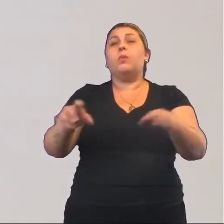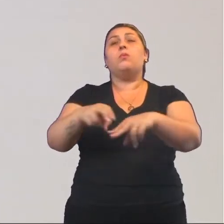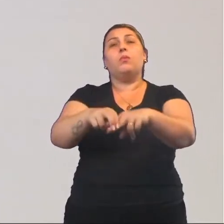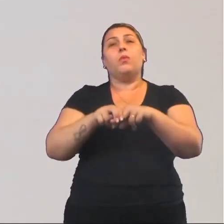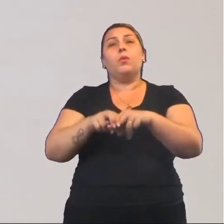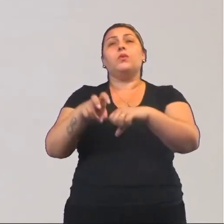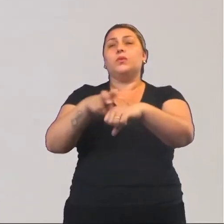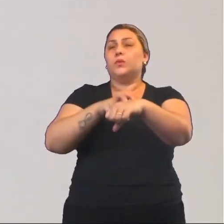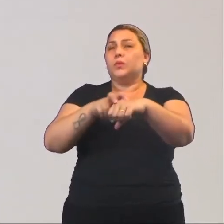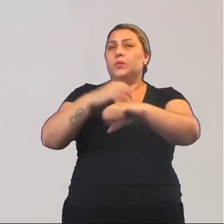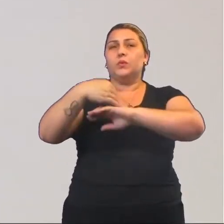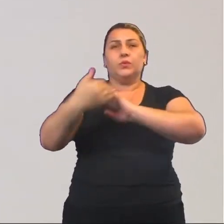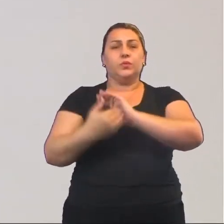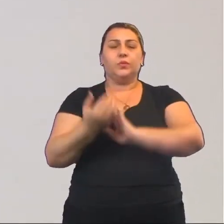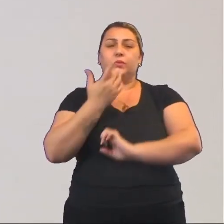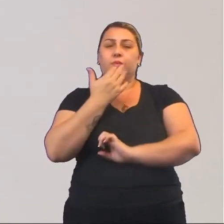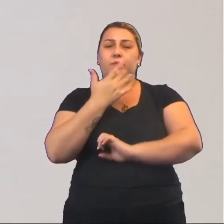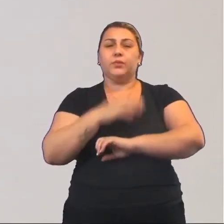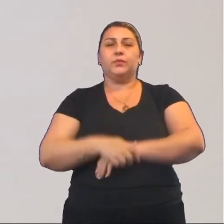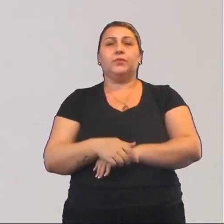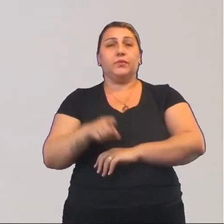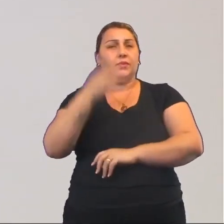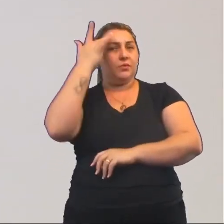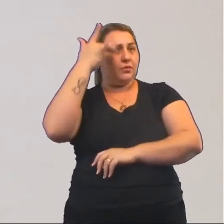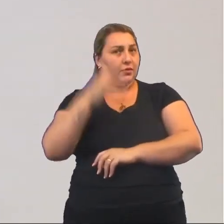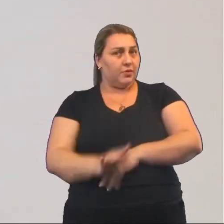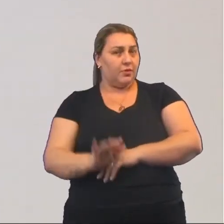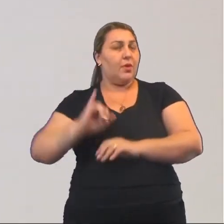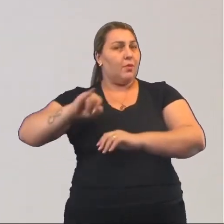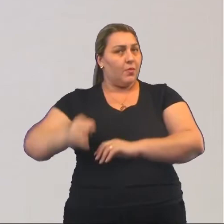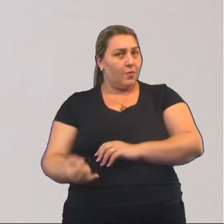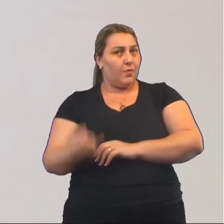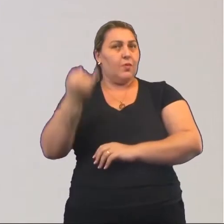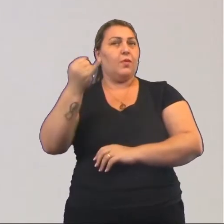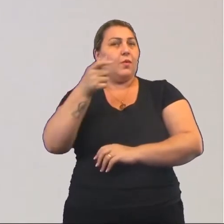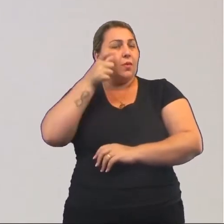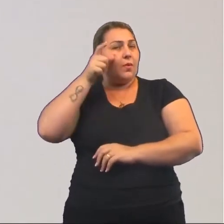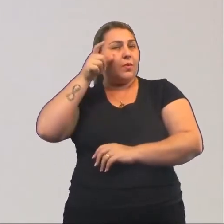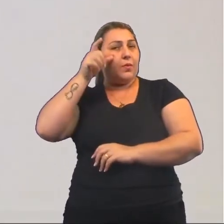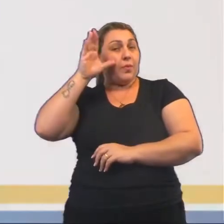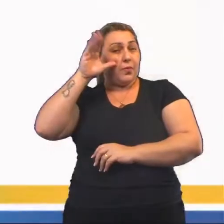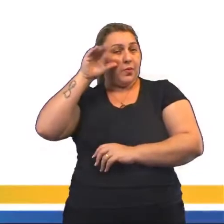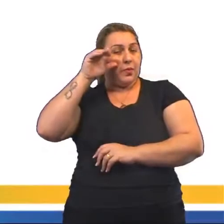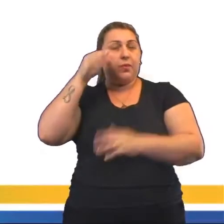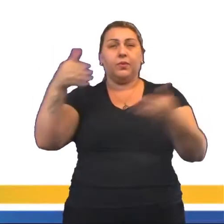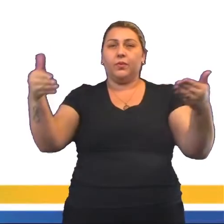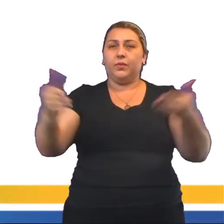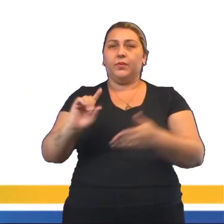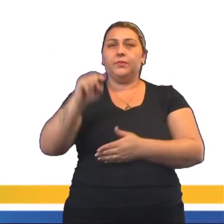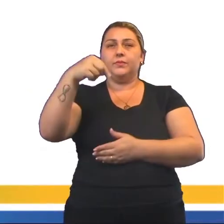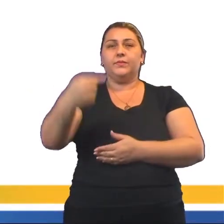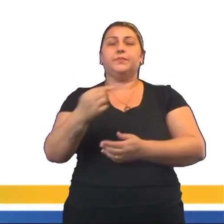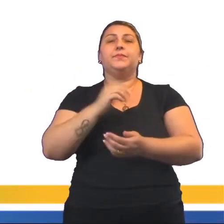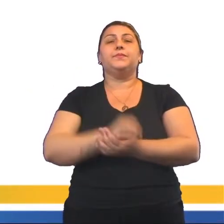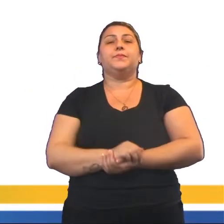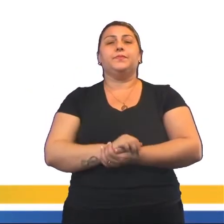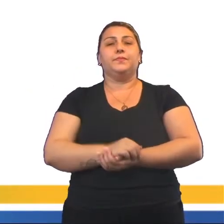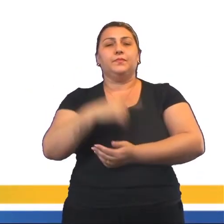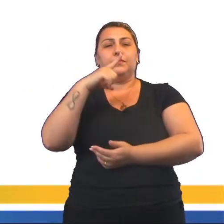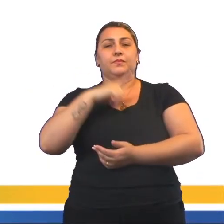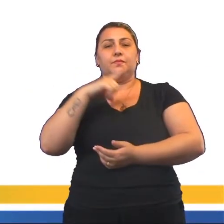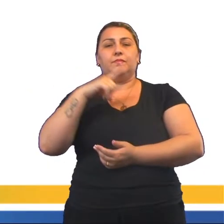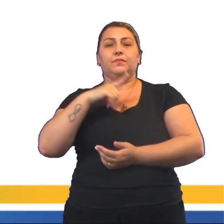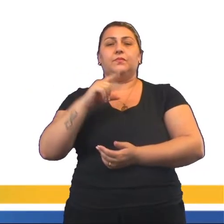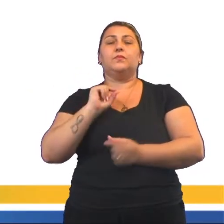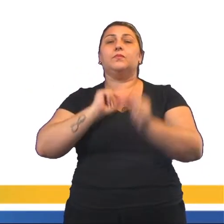portanto, a superfície totalmente verde. Se você não sabia, aproveita para dar uma observada depois disso. Então, olha só. Então, nós temos